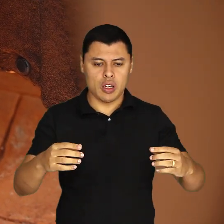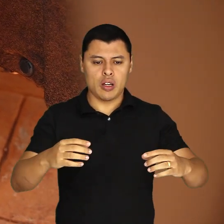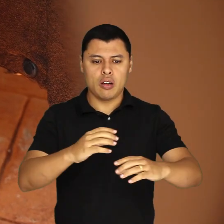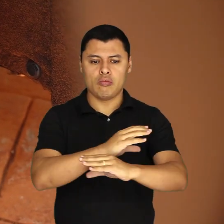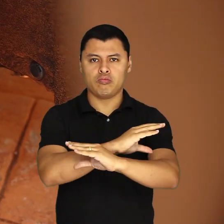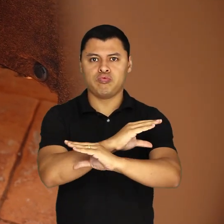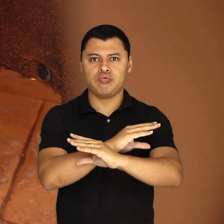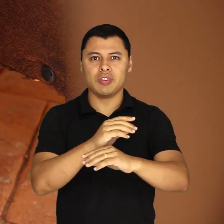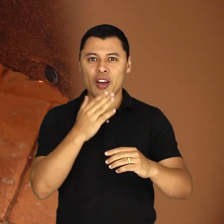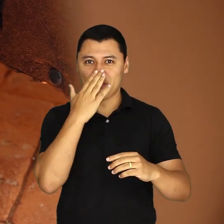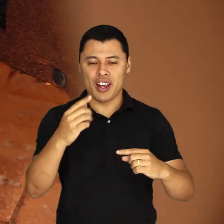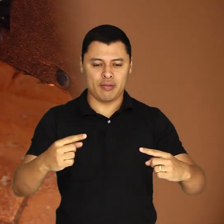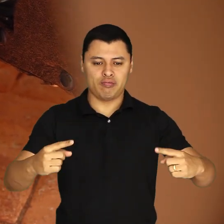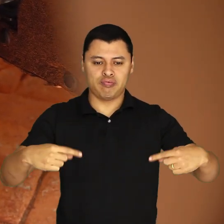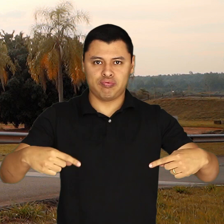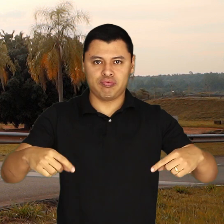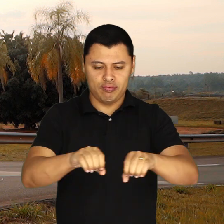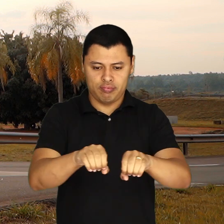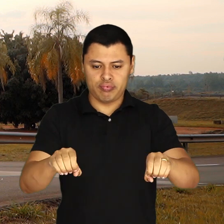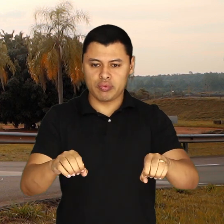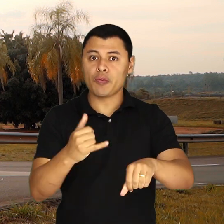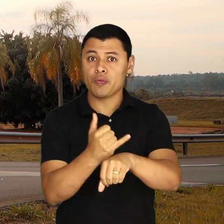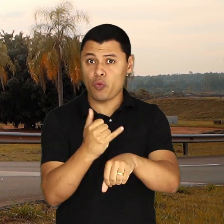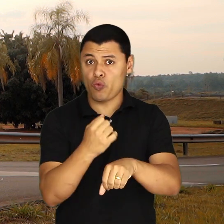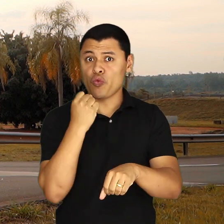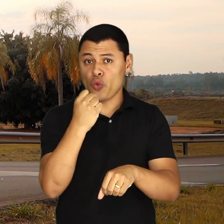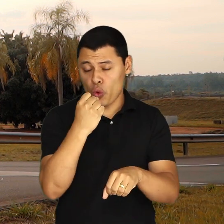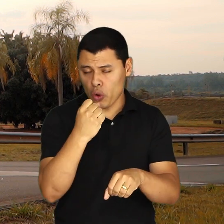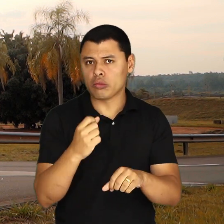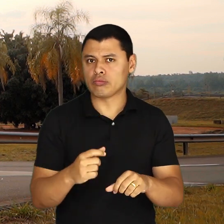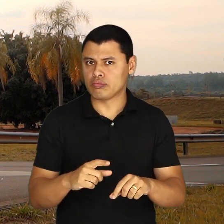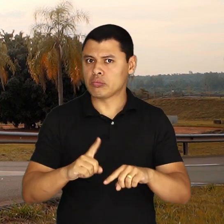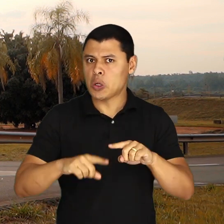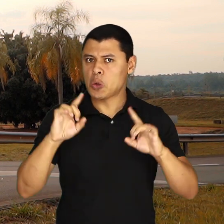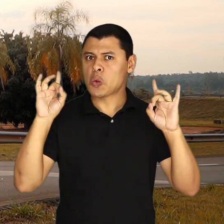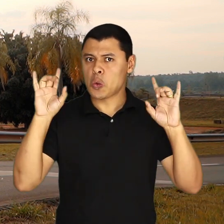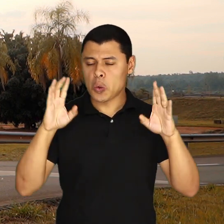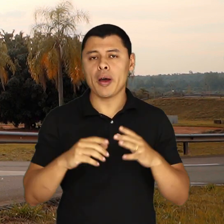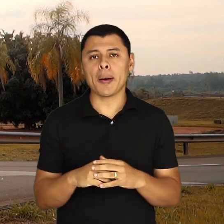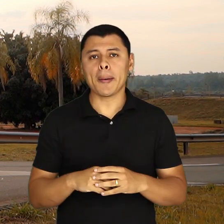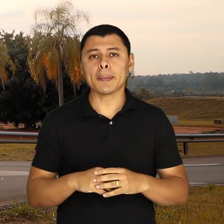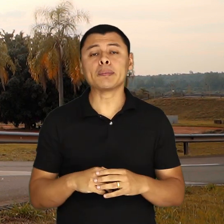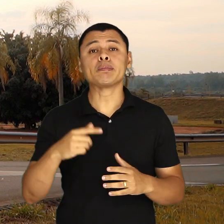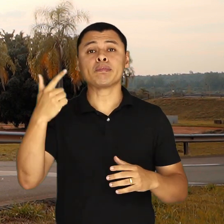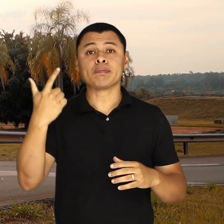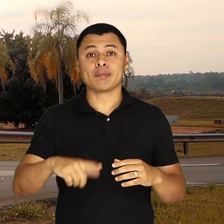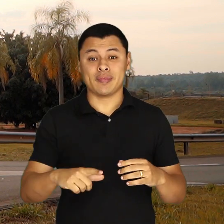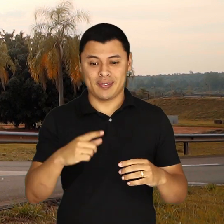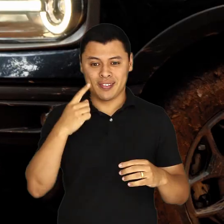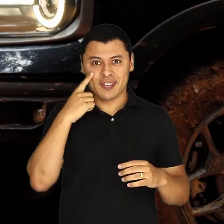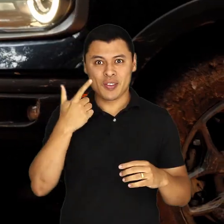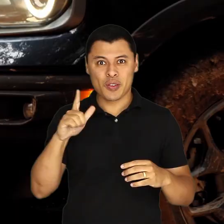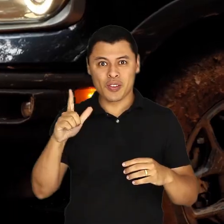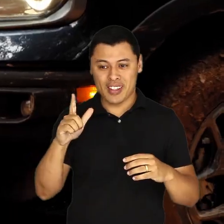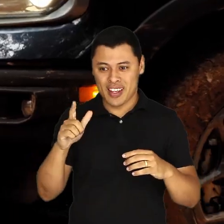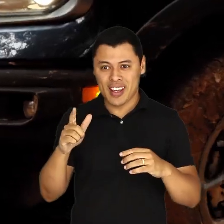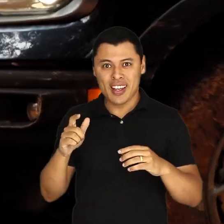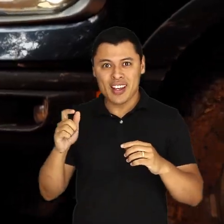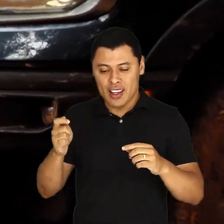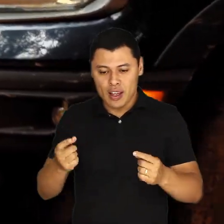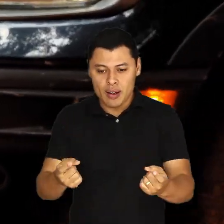forjado, ou seja, tem alguns caprichos aqui em termos de materiais. Outra coisa que vale a pena destacar, esse gancho e aquele gancho